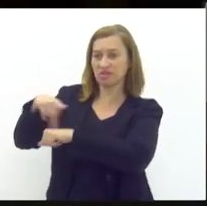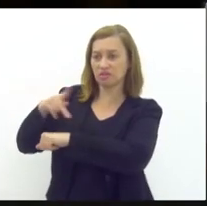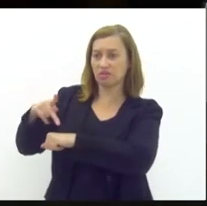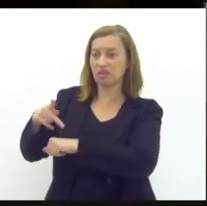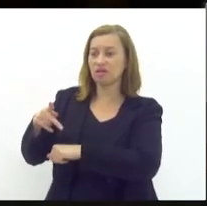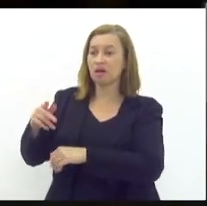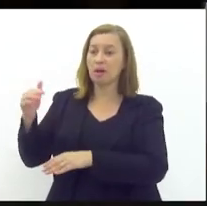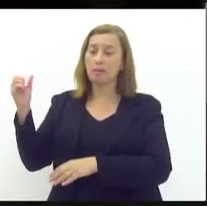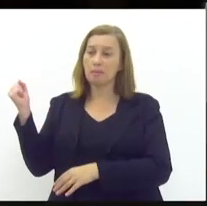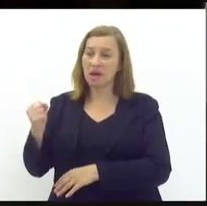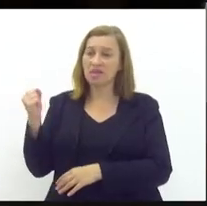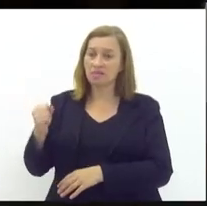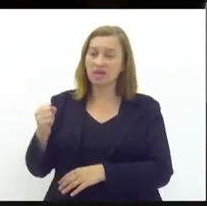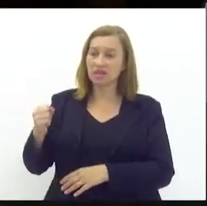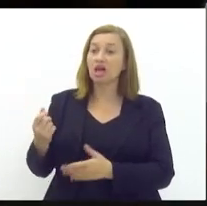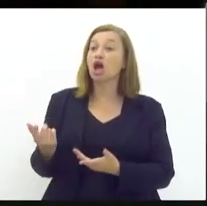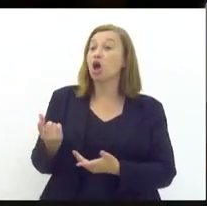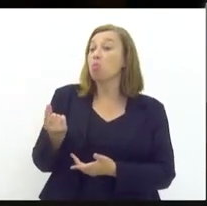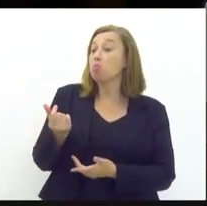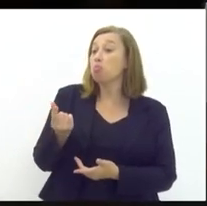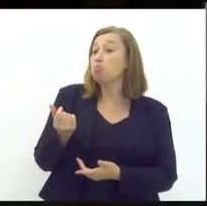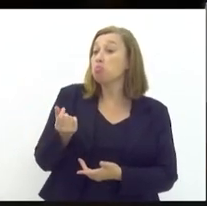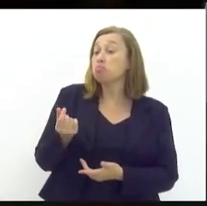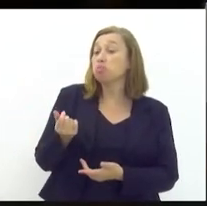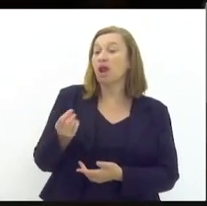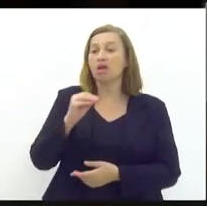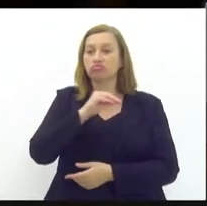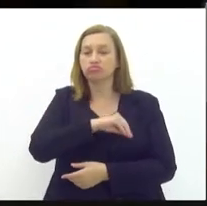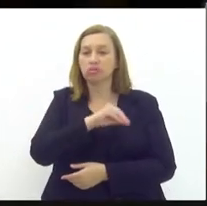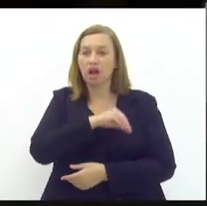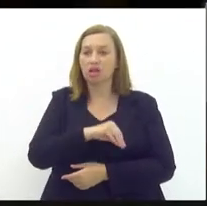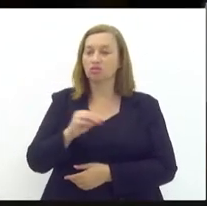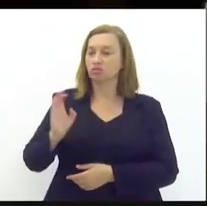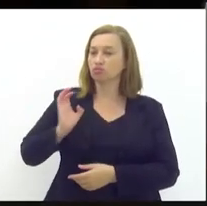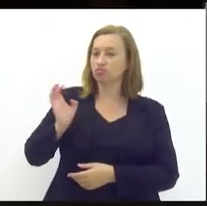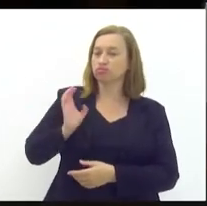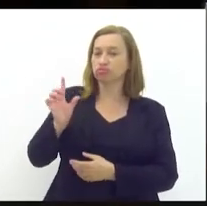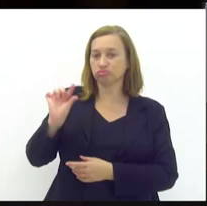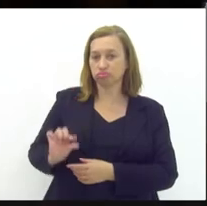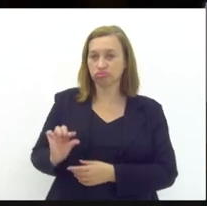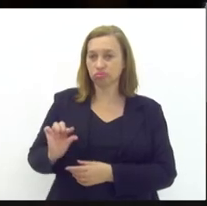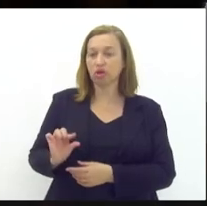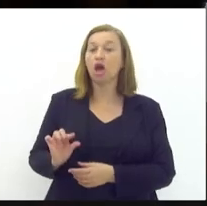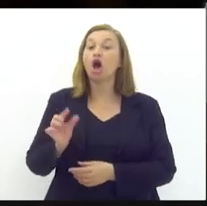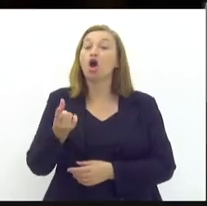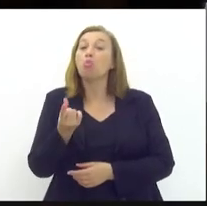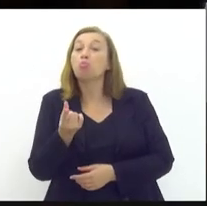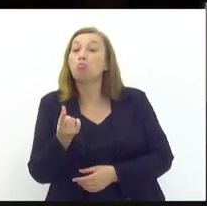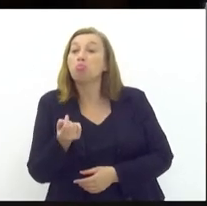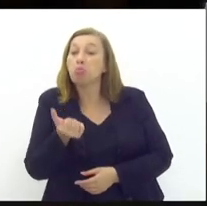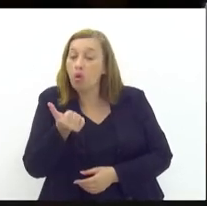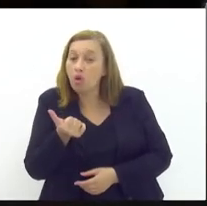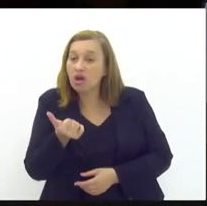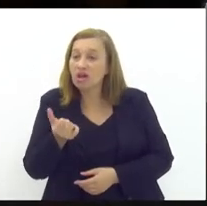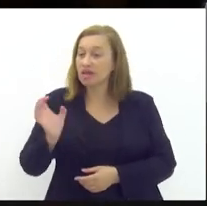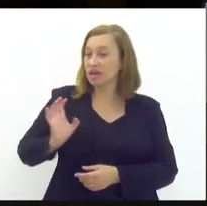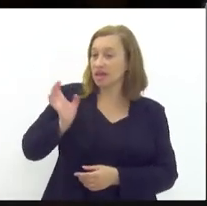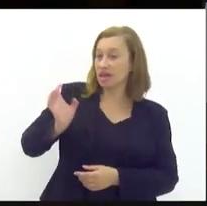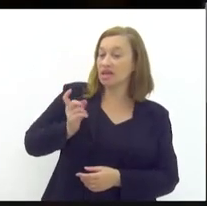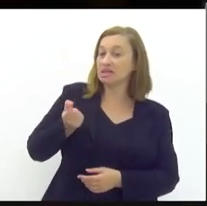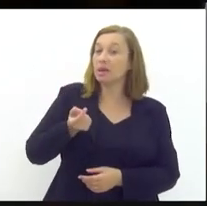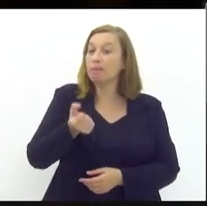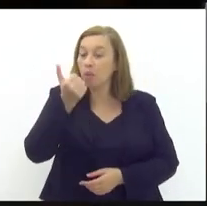pouco a renda dos relativamente ricos e dos ricos triba pouco a riqueza de pouca saúde pública